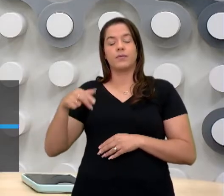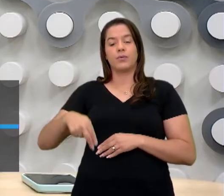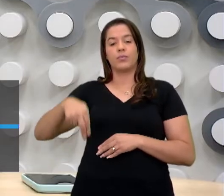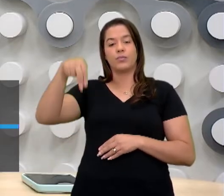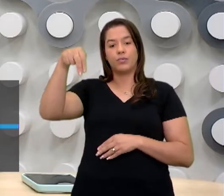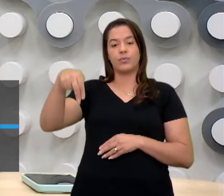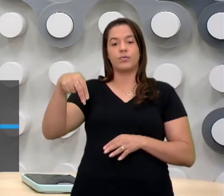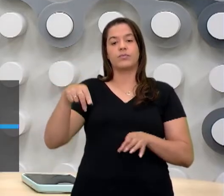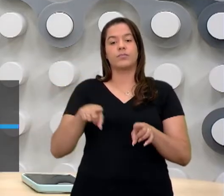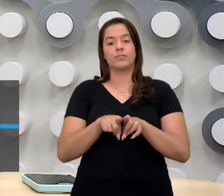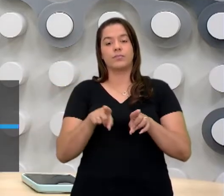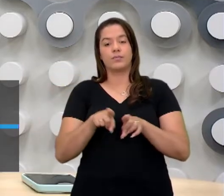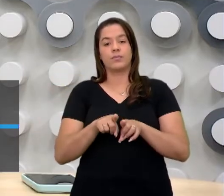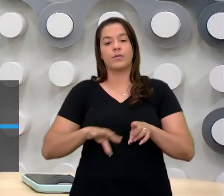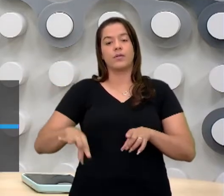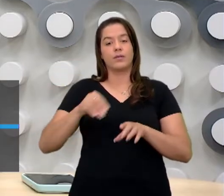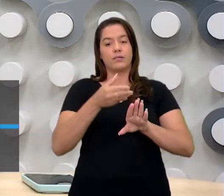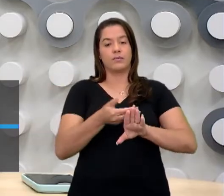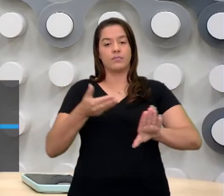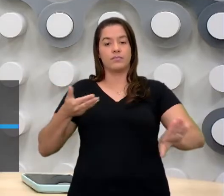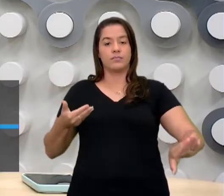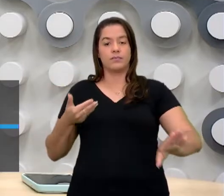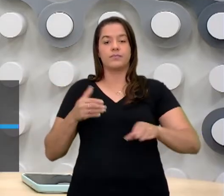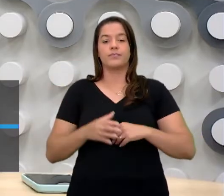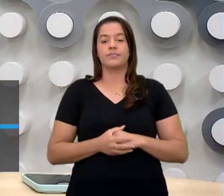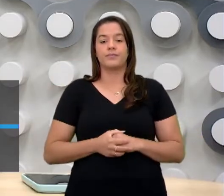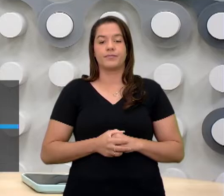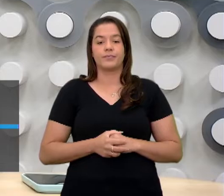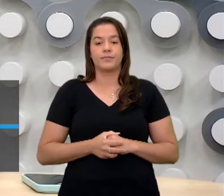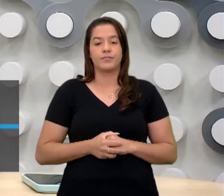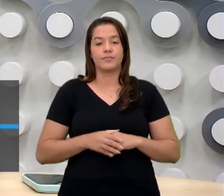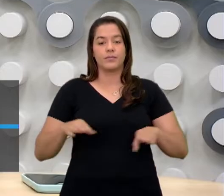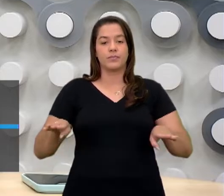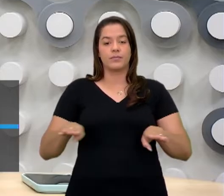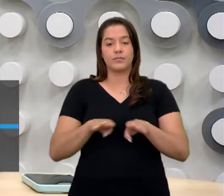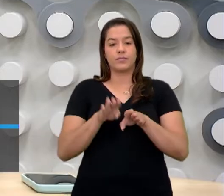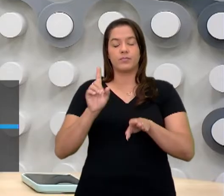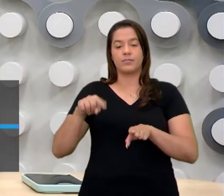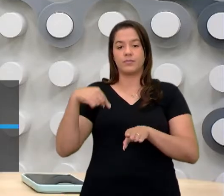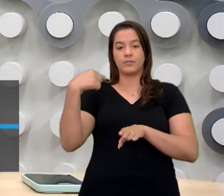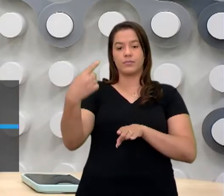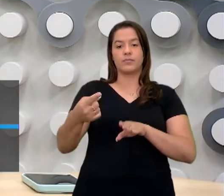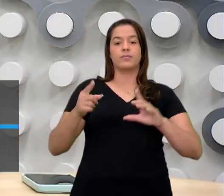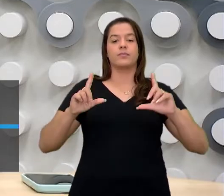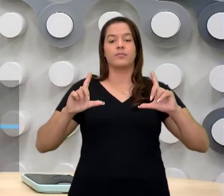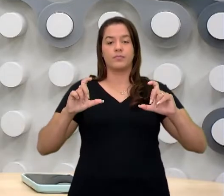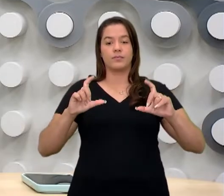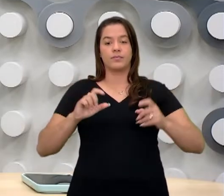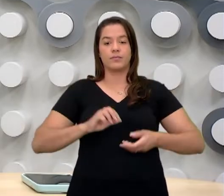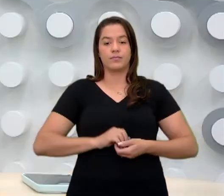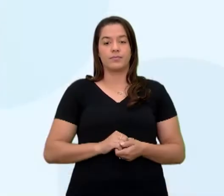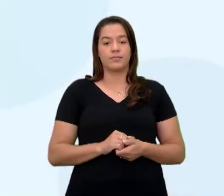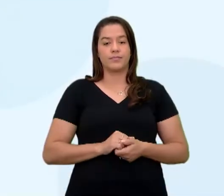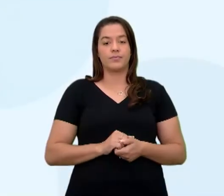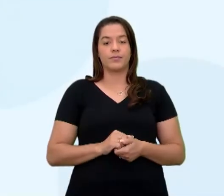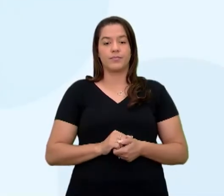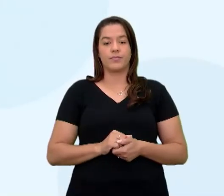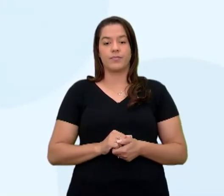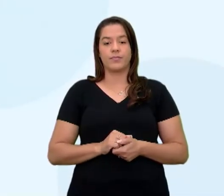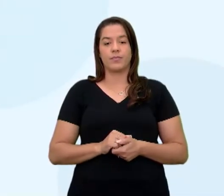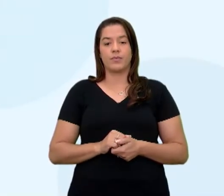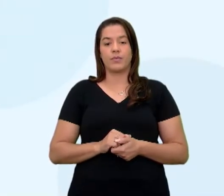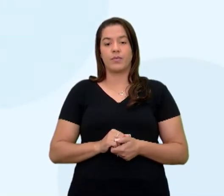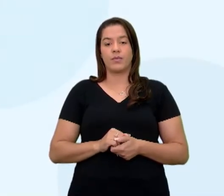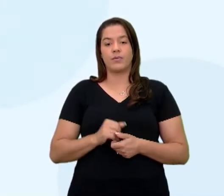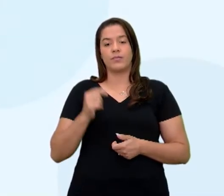placas elas se afastam. É o que a gente vai ver aí na próxima imagem. Tá lá, ó. Tá vendo? Ó, nós temos